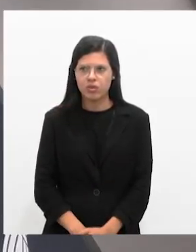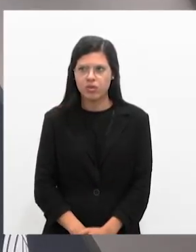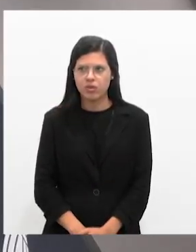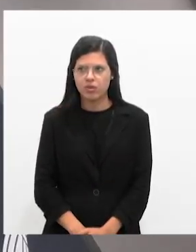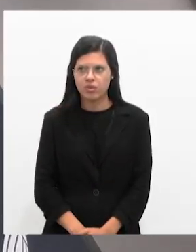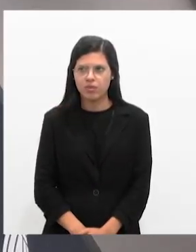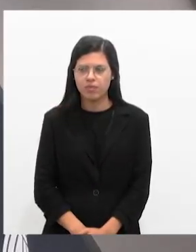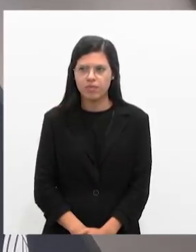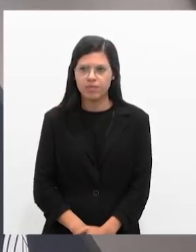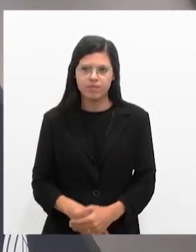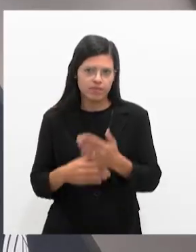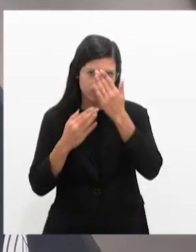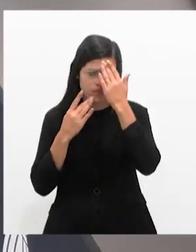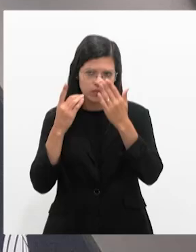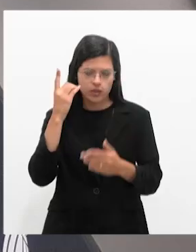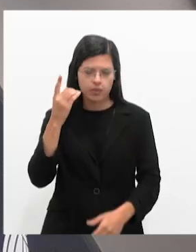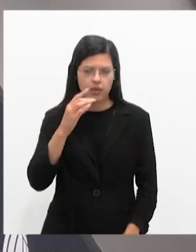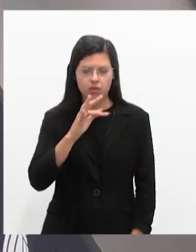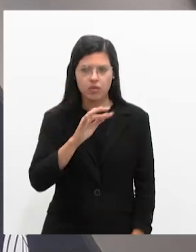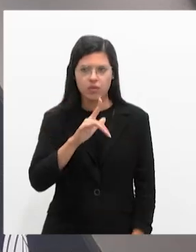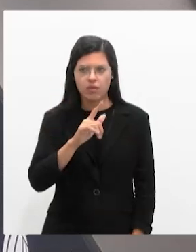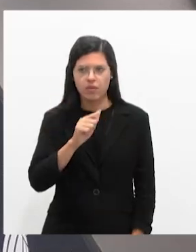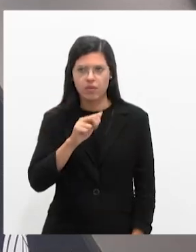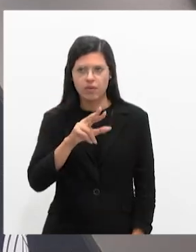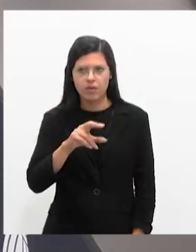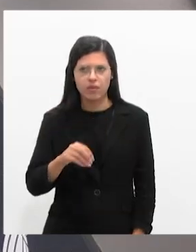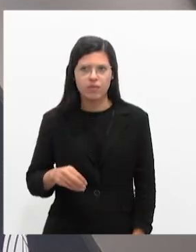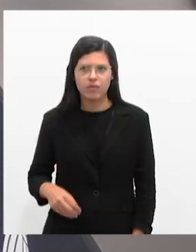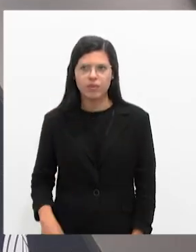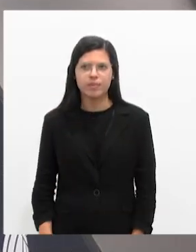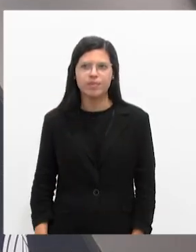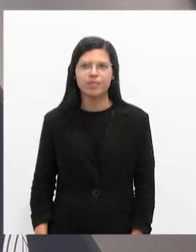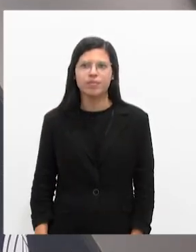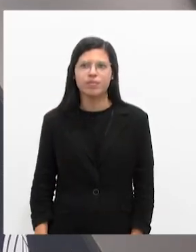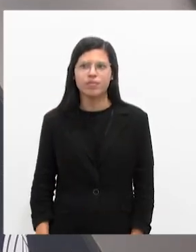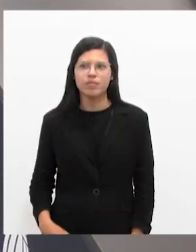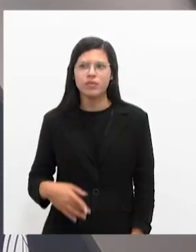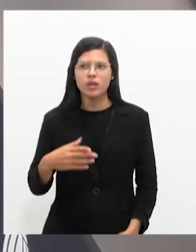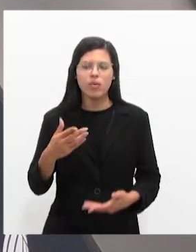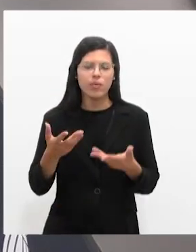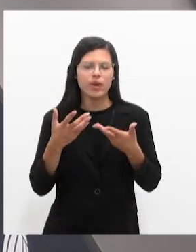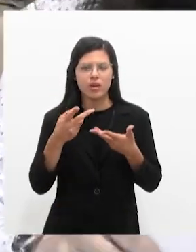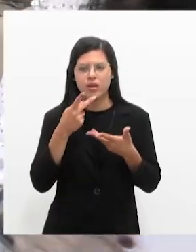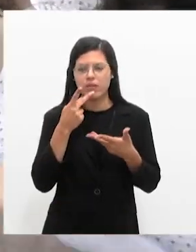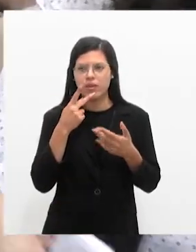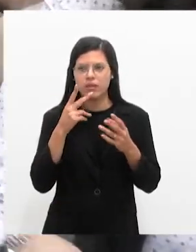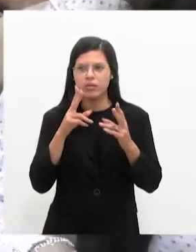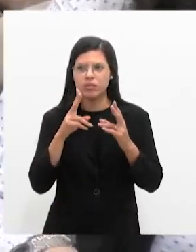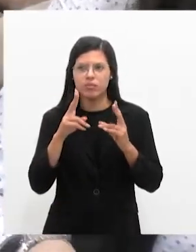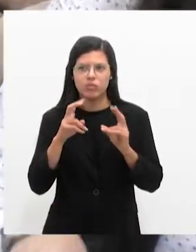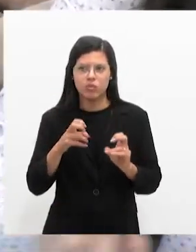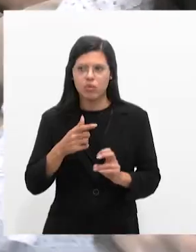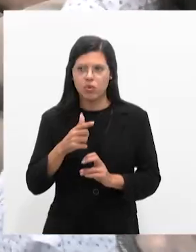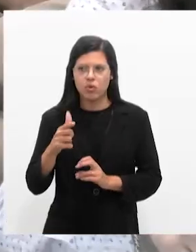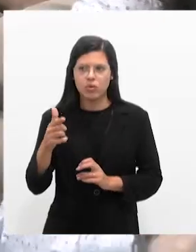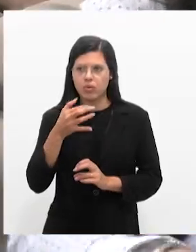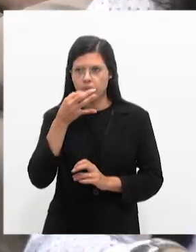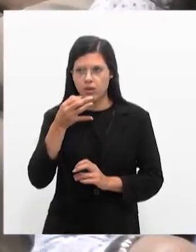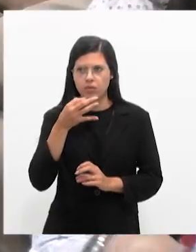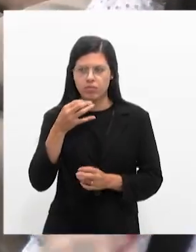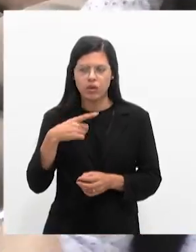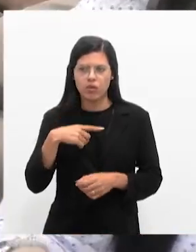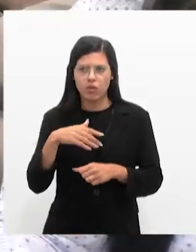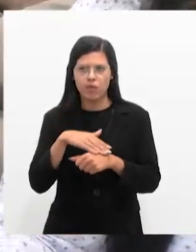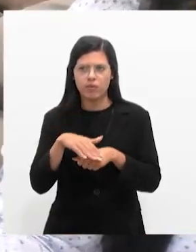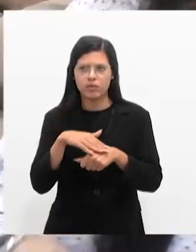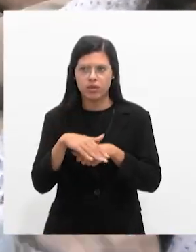mais uma observação sobre o tema, que tenho ouvido muitas mães atípicas e considerado